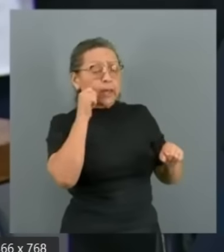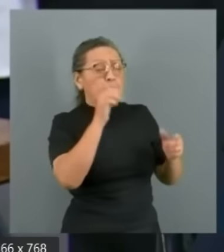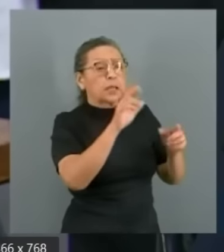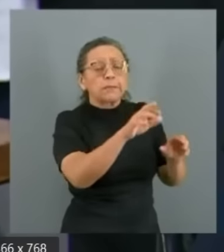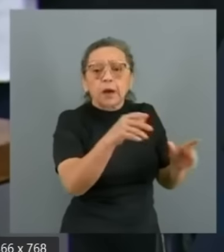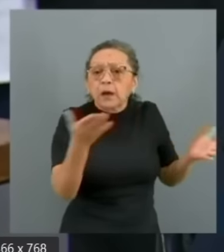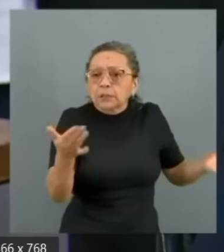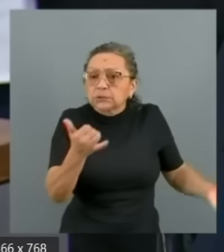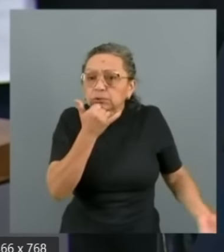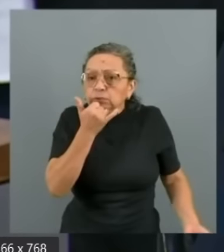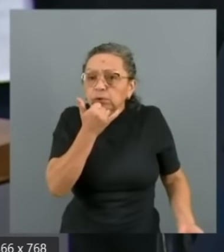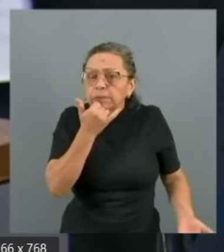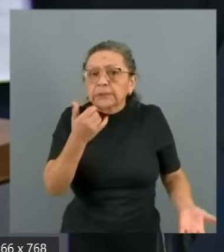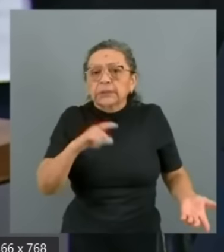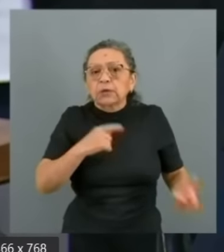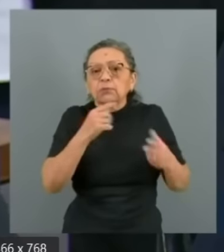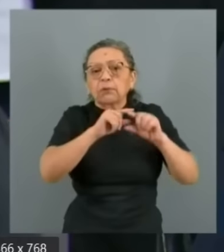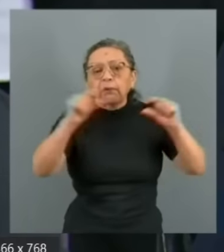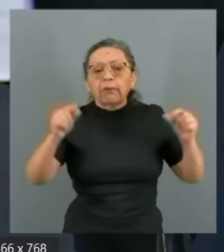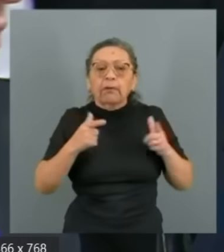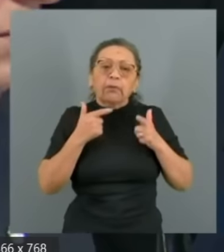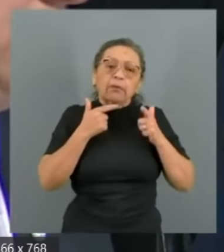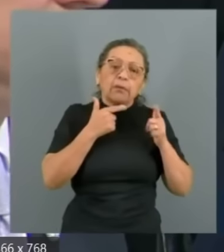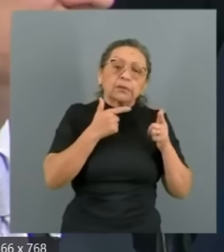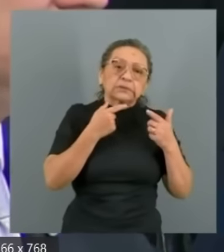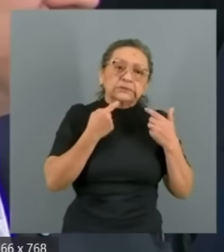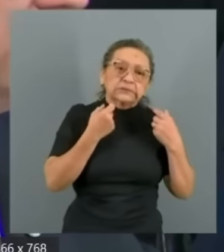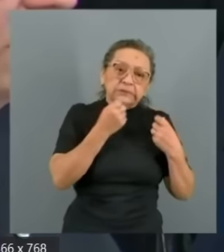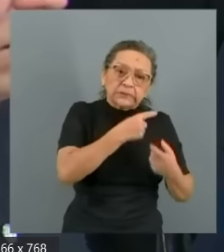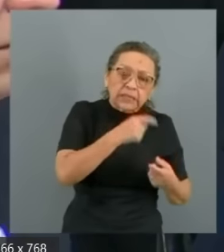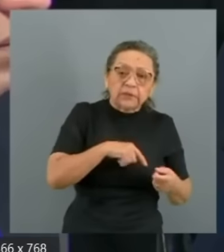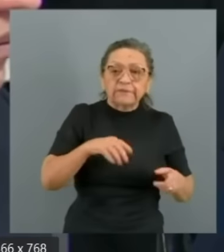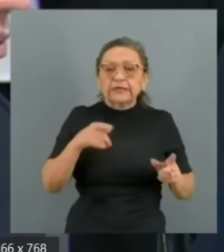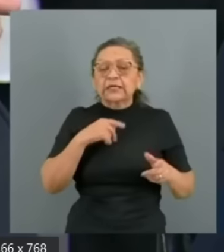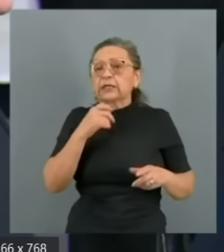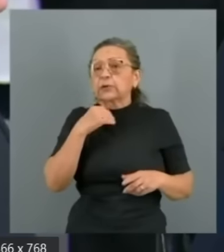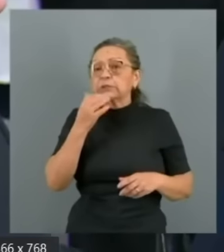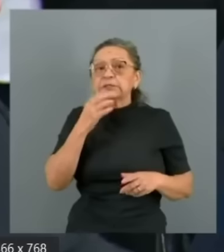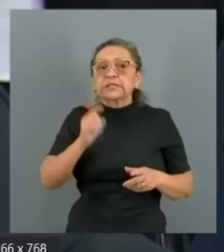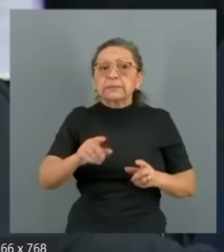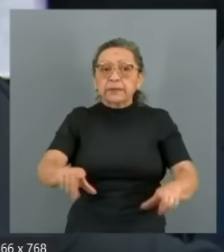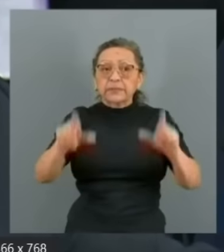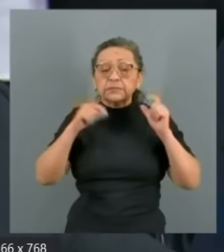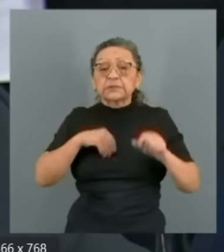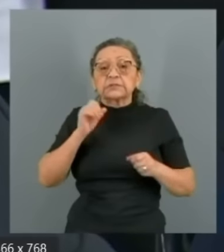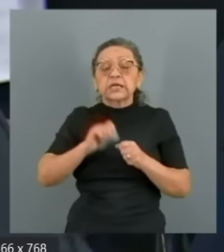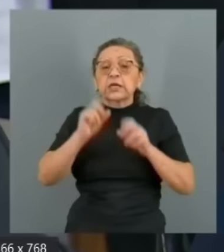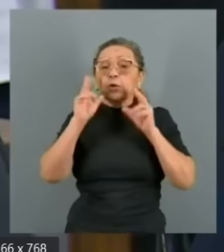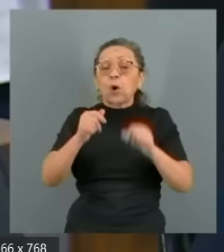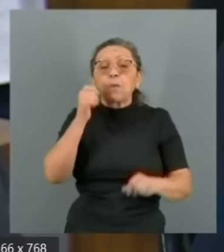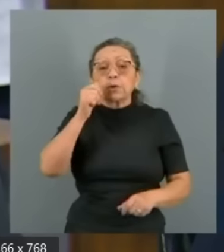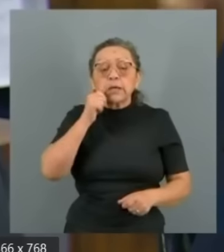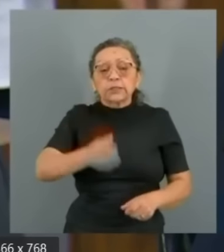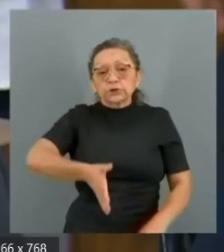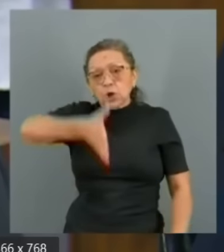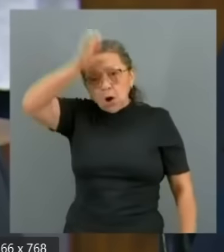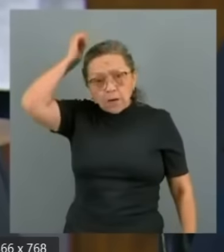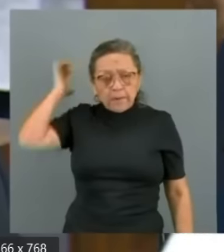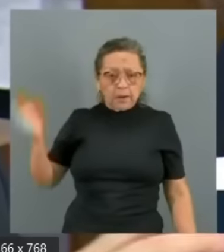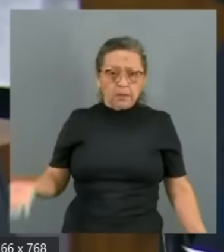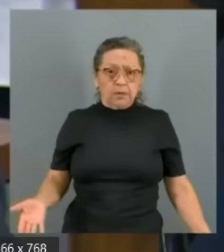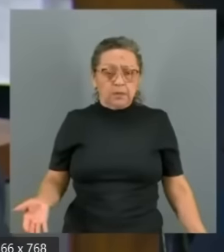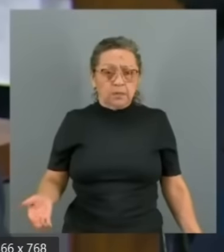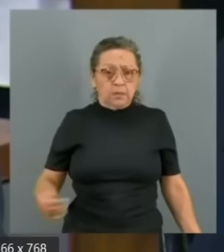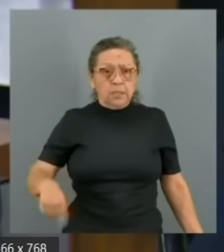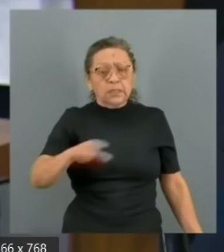Desculpe. Existe um ditado muito antigo que diz que não basta ser, precisa parecer, nós precisamos ser como as mulheres de Roma. E nesse